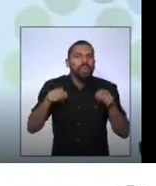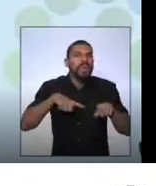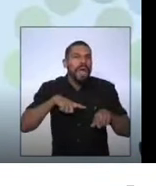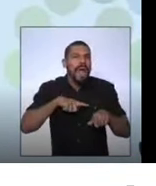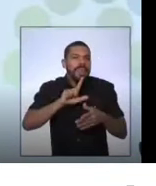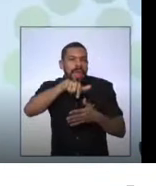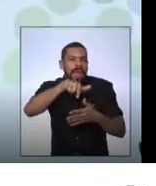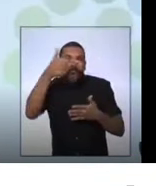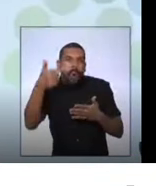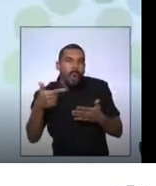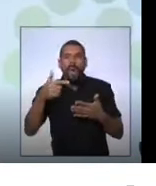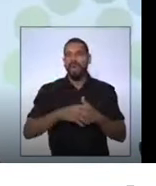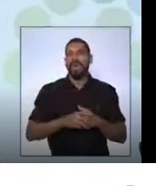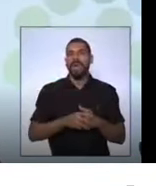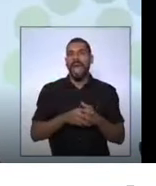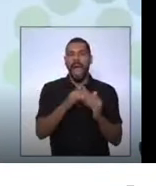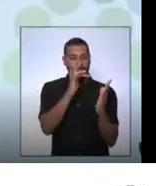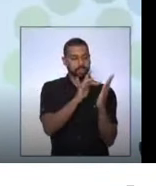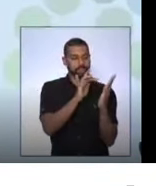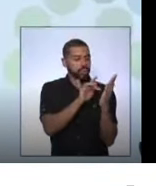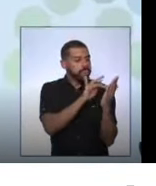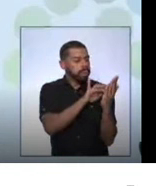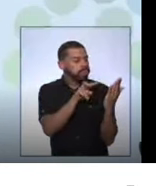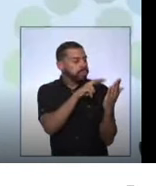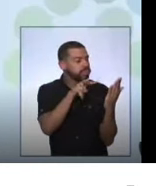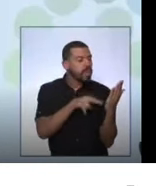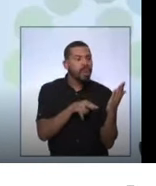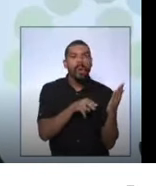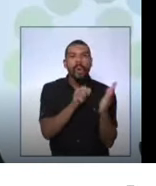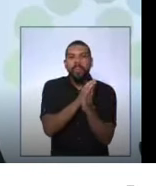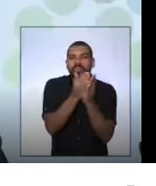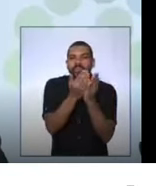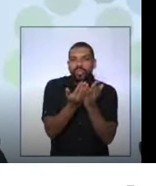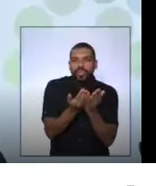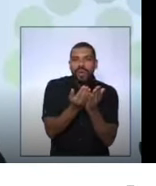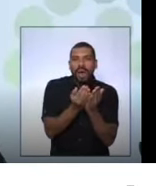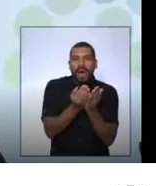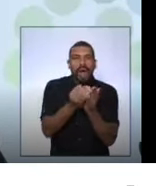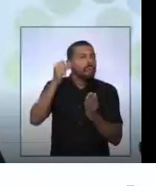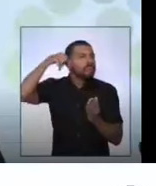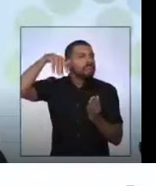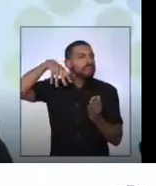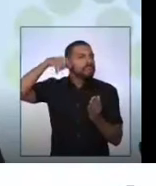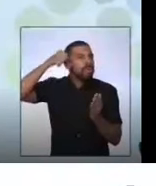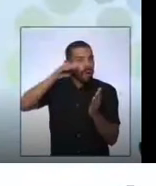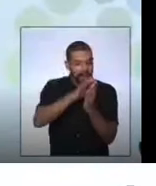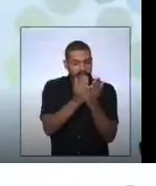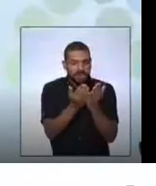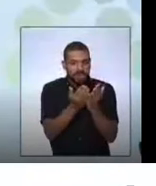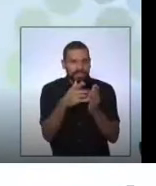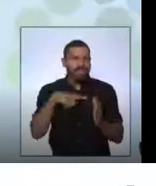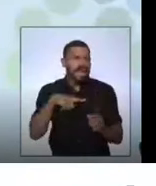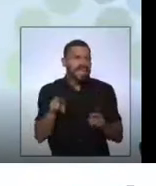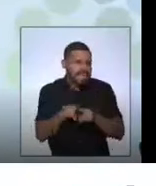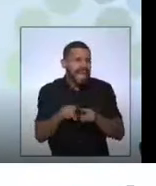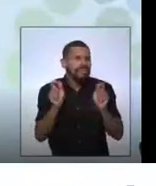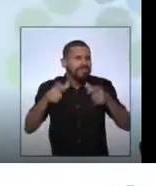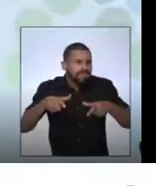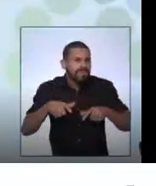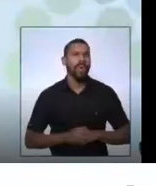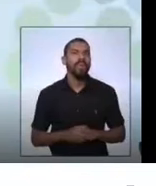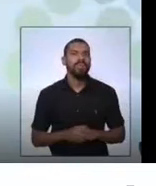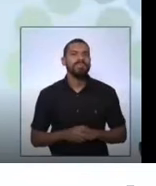as outras plataformas, né, o livro digital, né, o audiolivro. Será que não existe mais espaço, estou aqui eu polemizando, não existe mais espaço